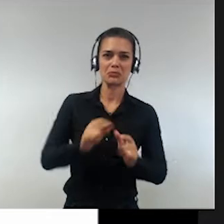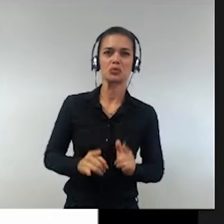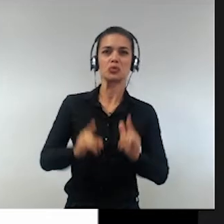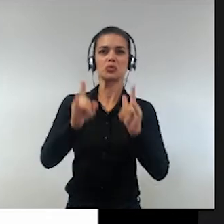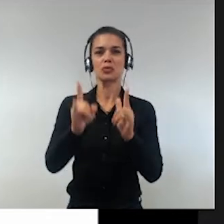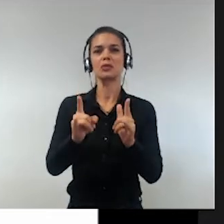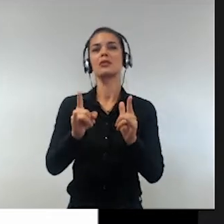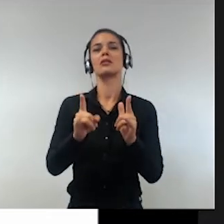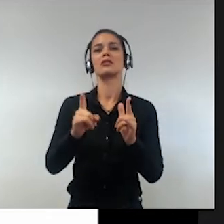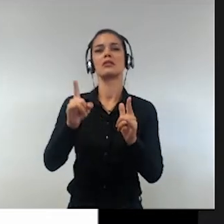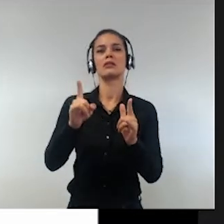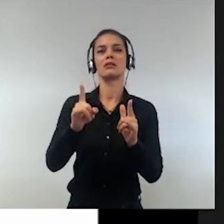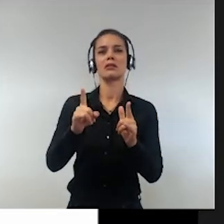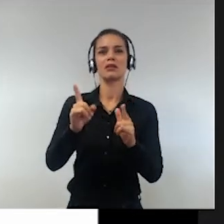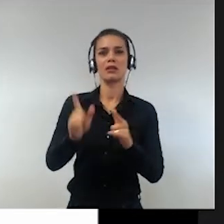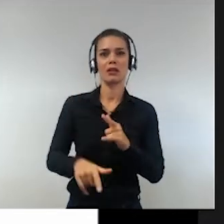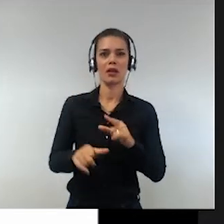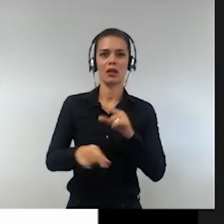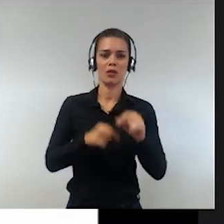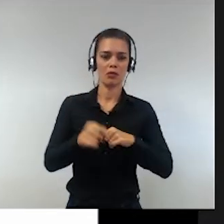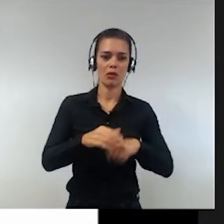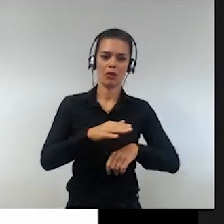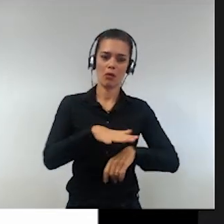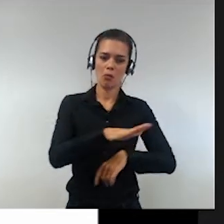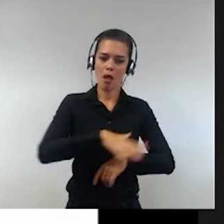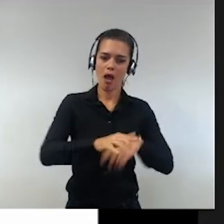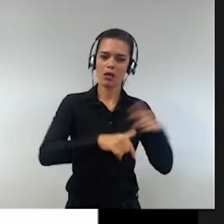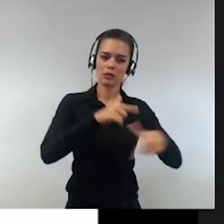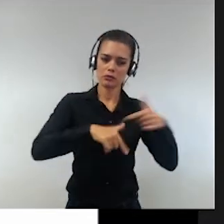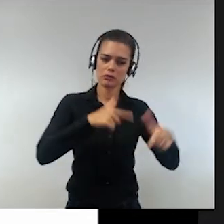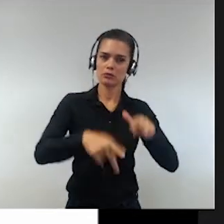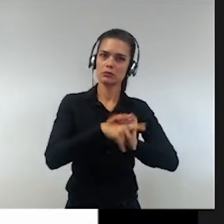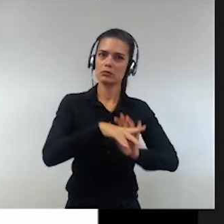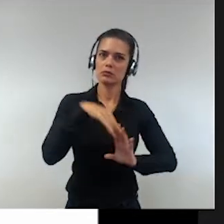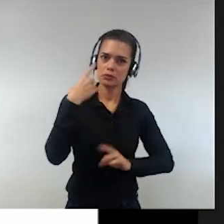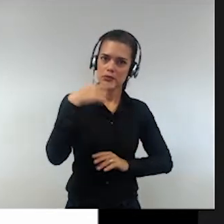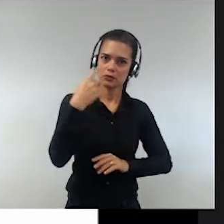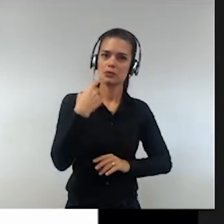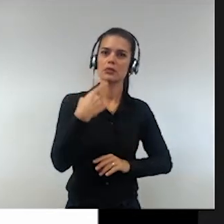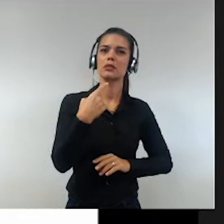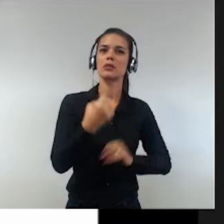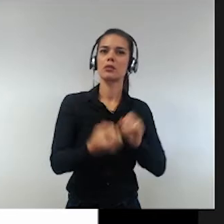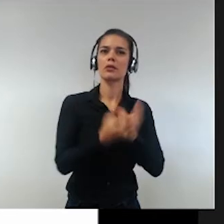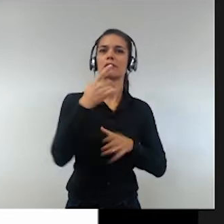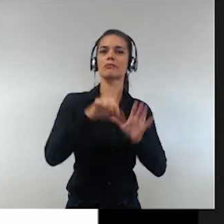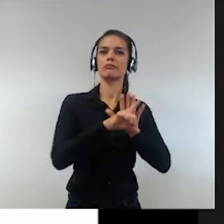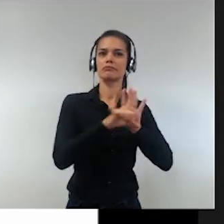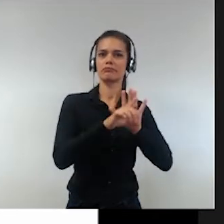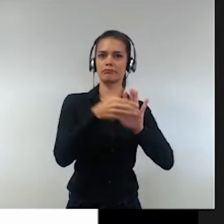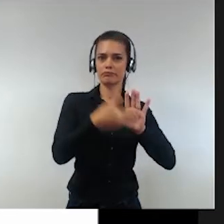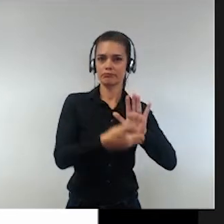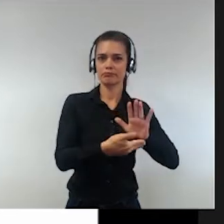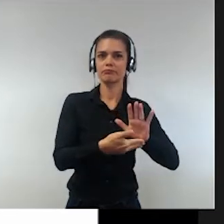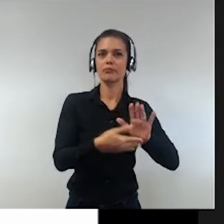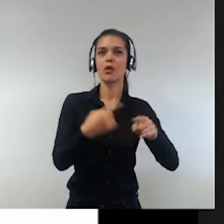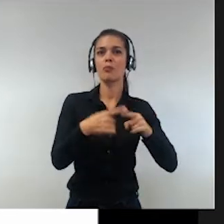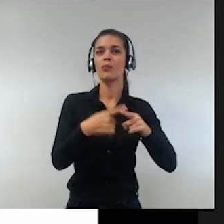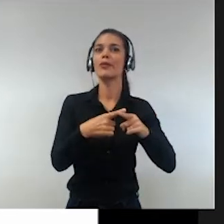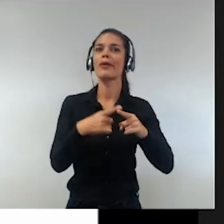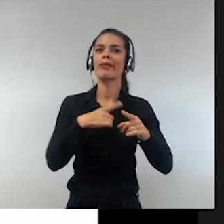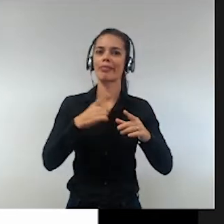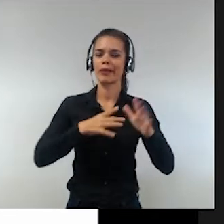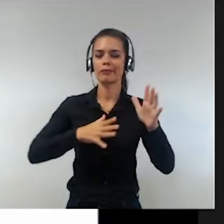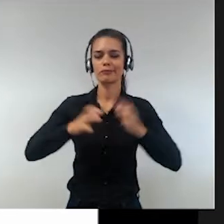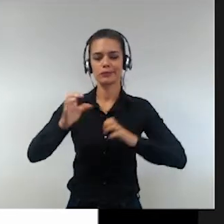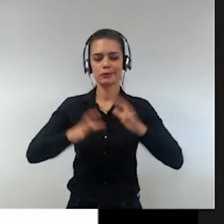ela está abrindo o mercado de trabalho para os colegas advogados, né? Dentro da legislação vigente, porque você tem conflitos, áreas